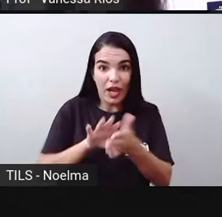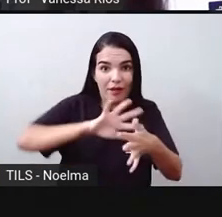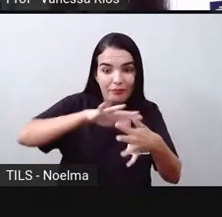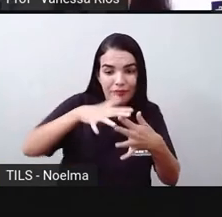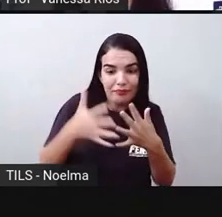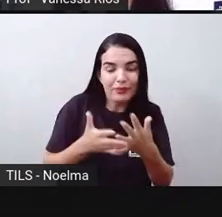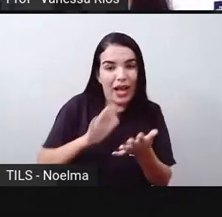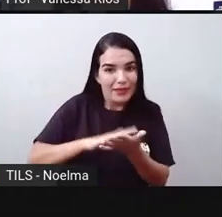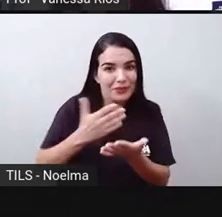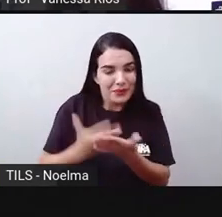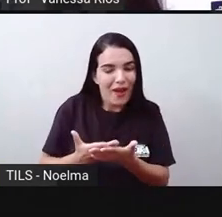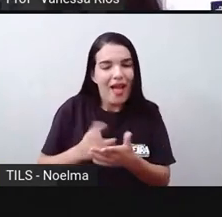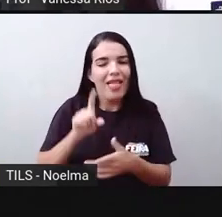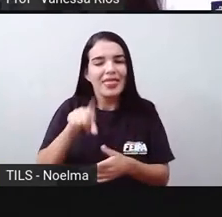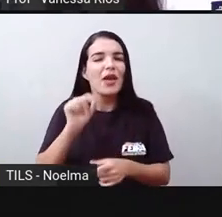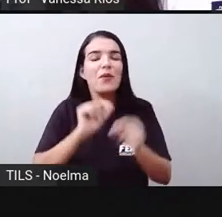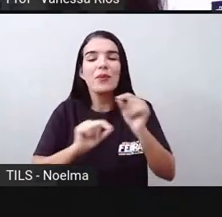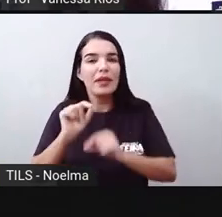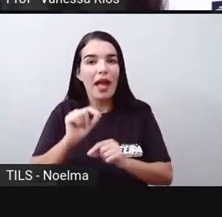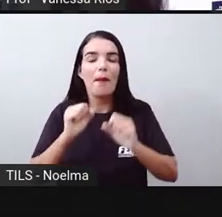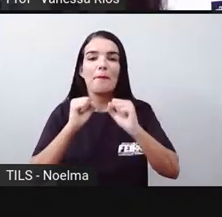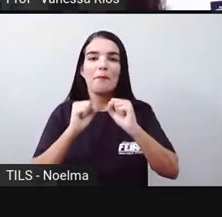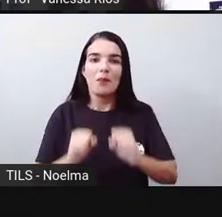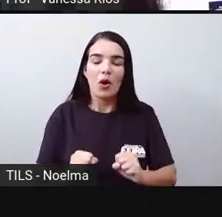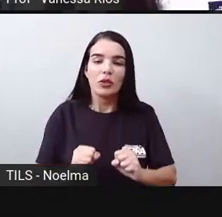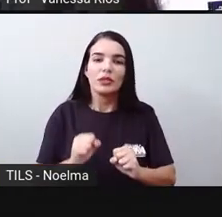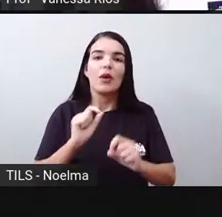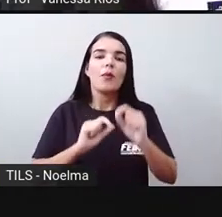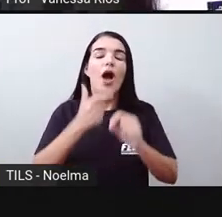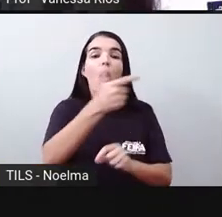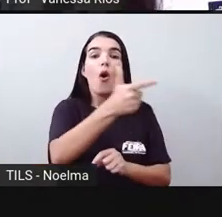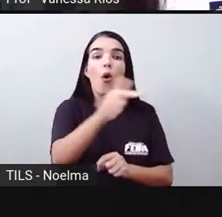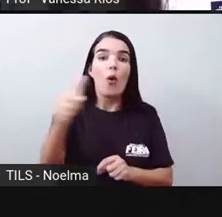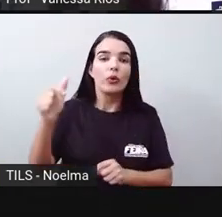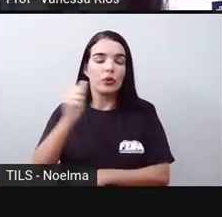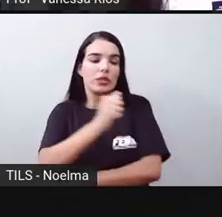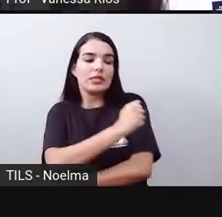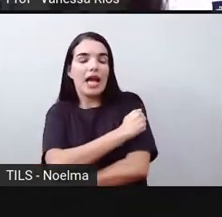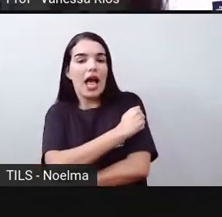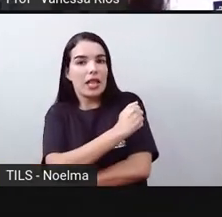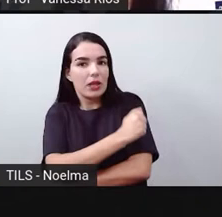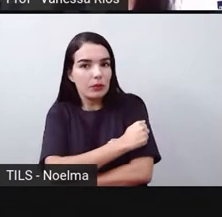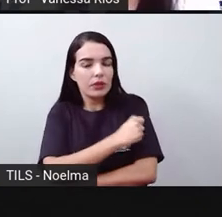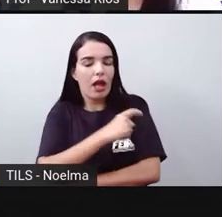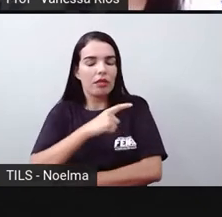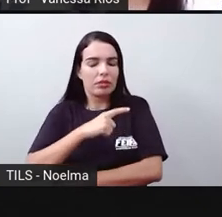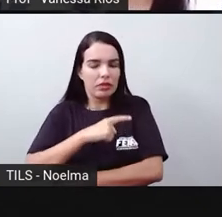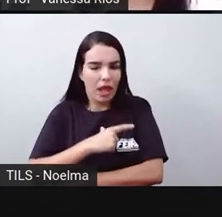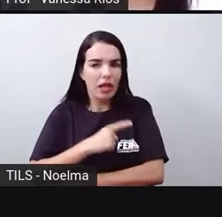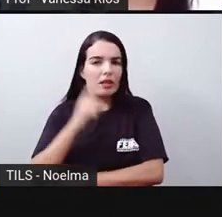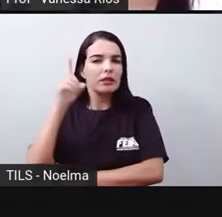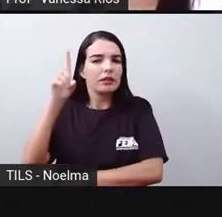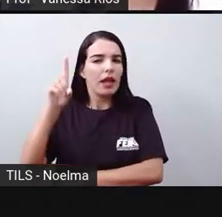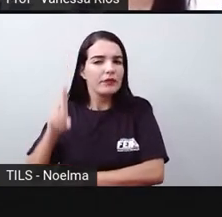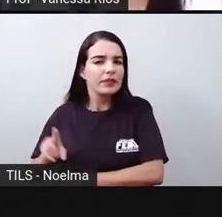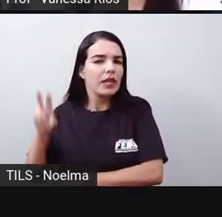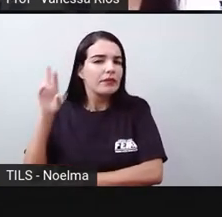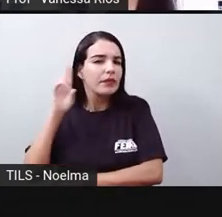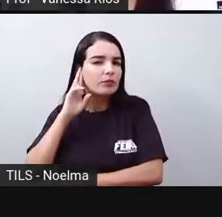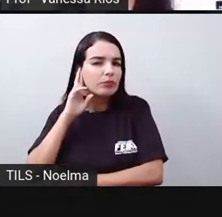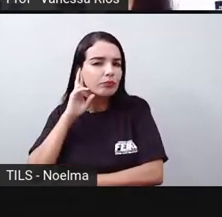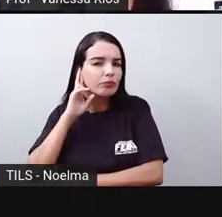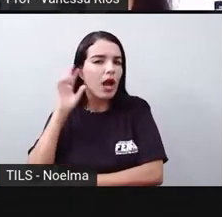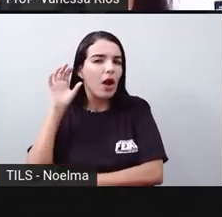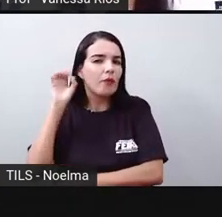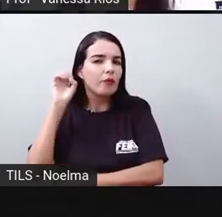Libras, ela está tornando possível que outros alunos que possuem aí alguma deficiência auditiva,